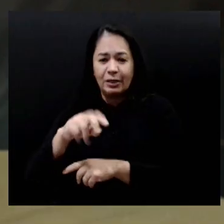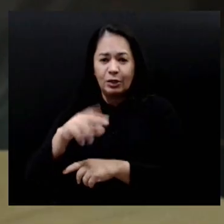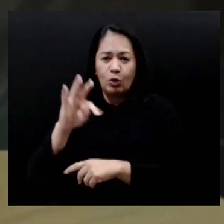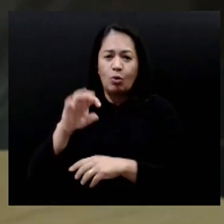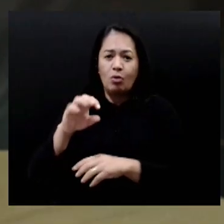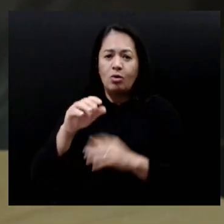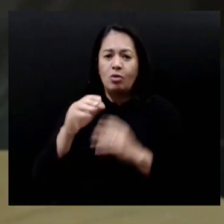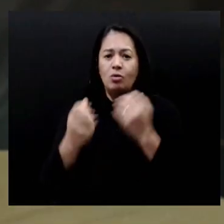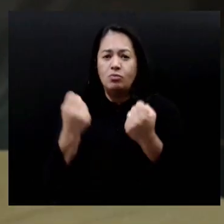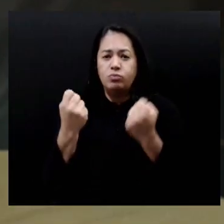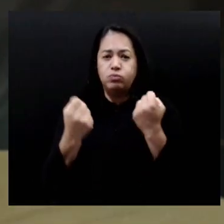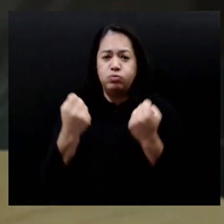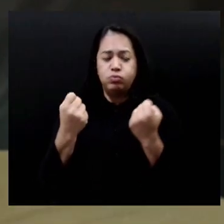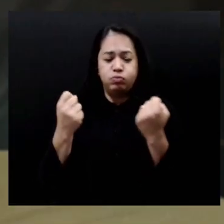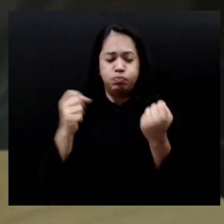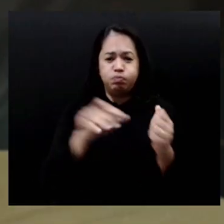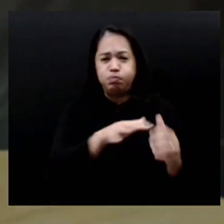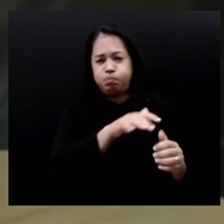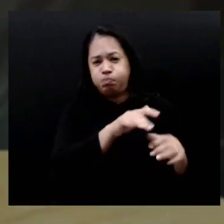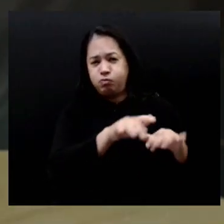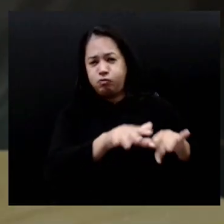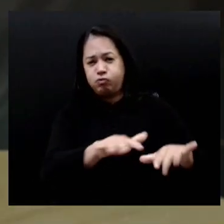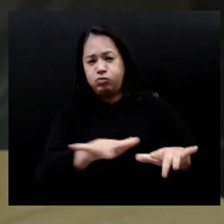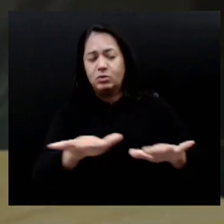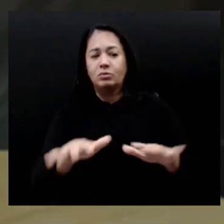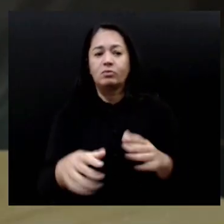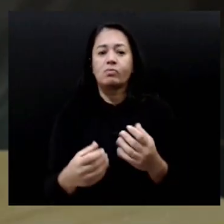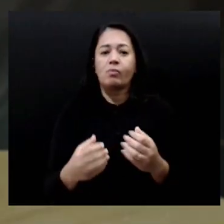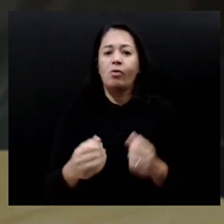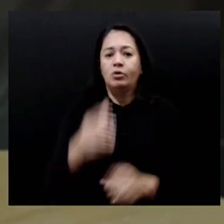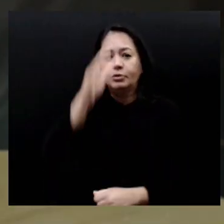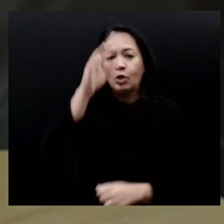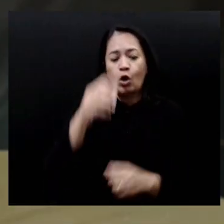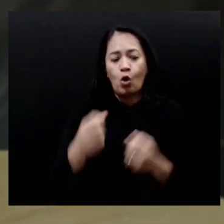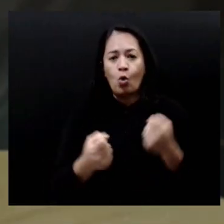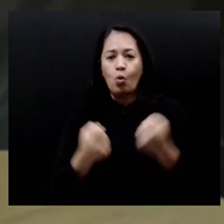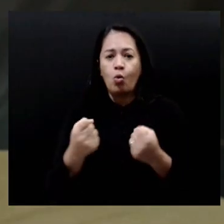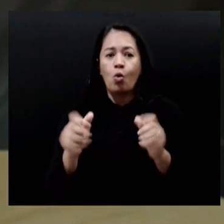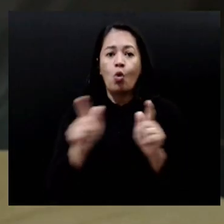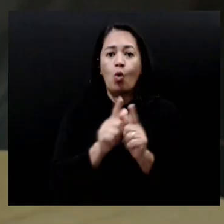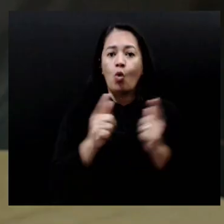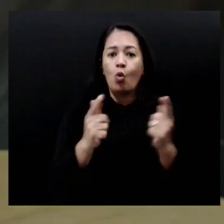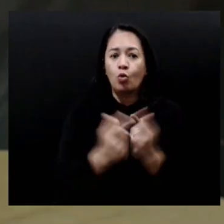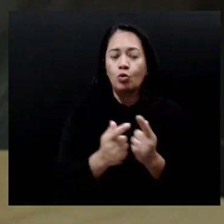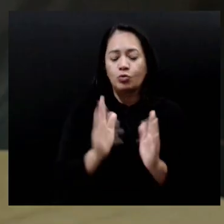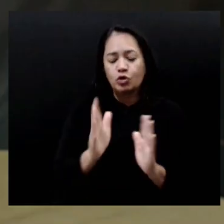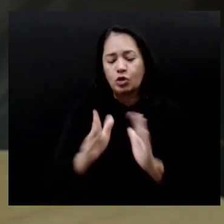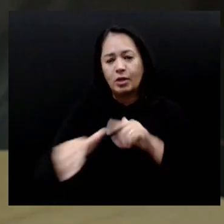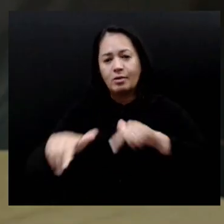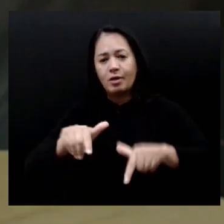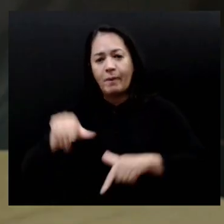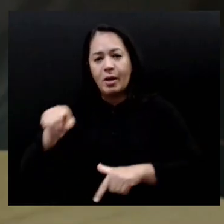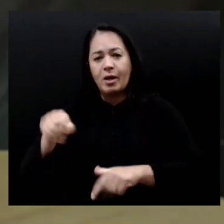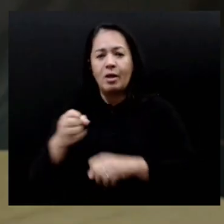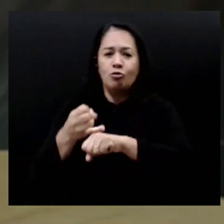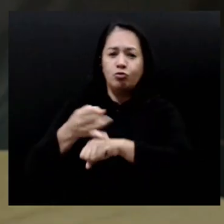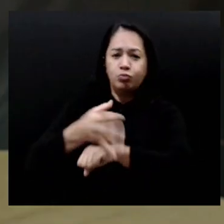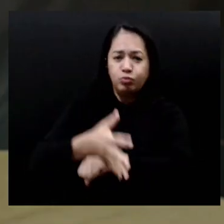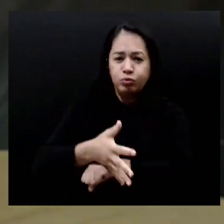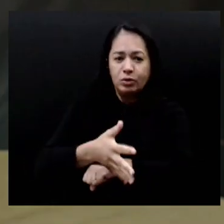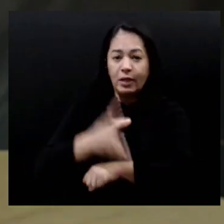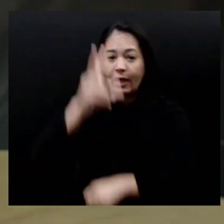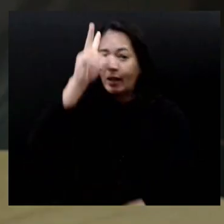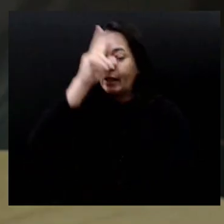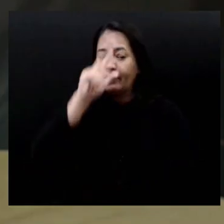1. Equipes de resgate, policiamento rodoviário e conservação atuam no local desde a madrugada. Lembrando, gente, o tráfego